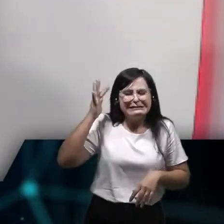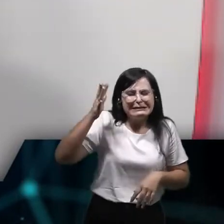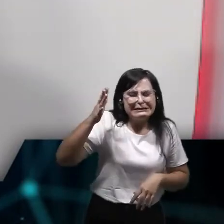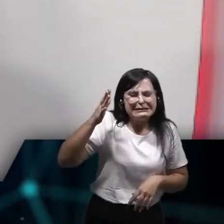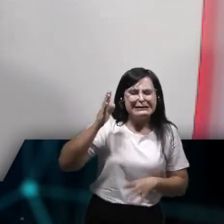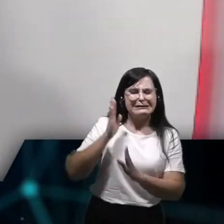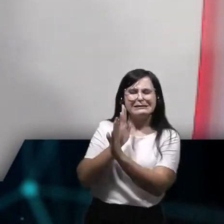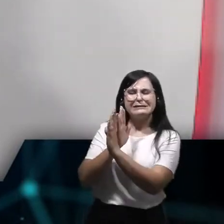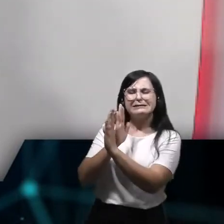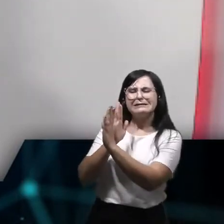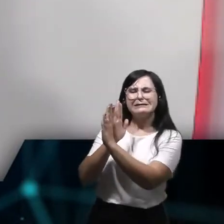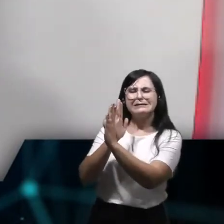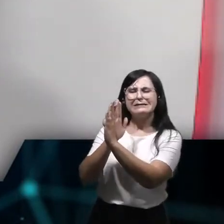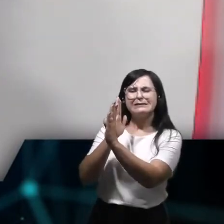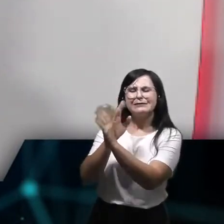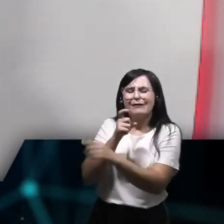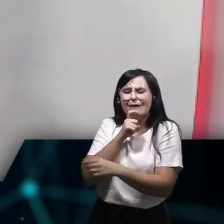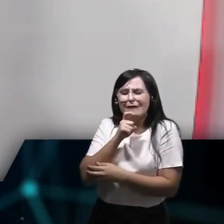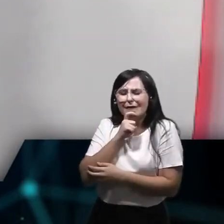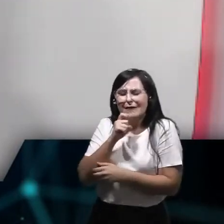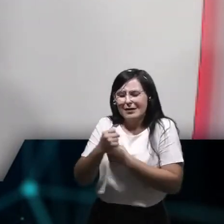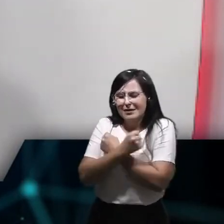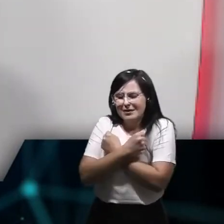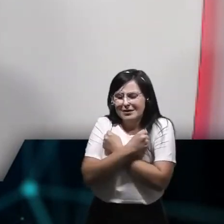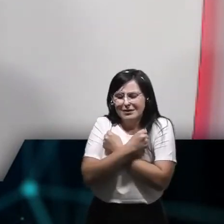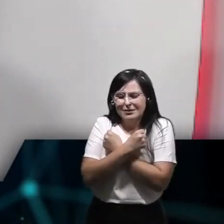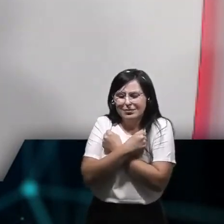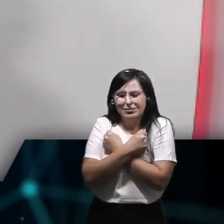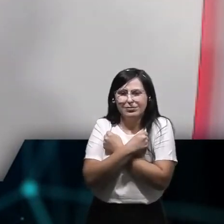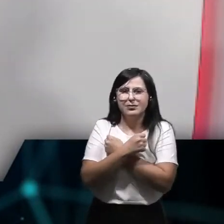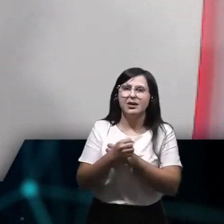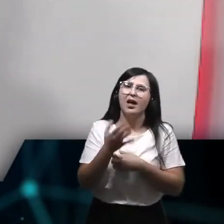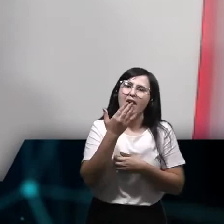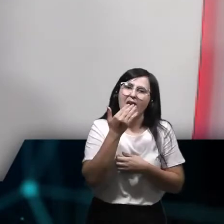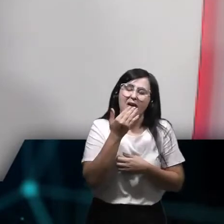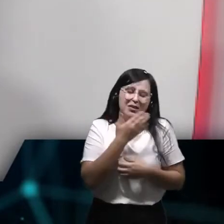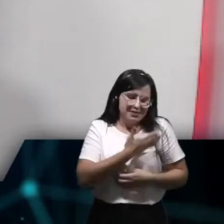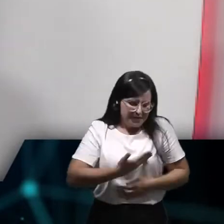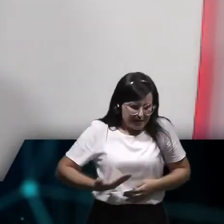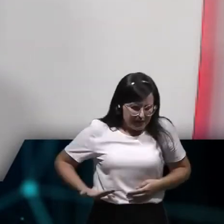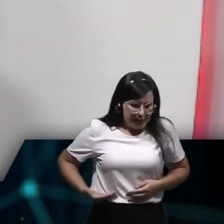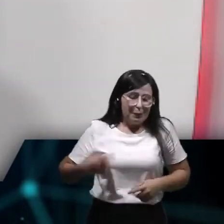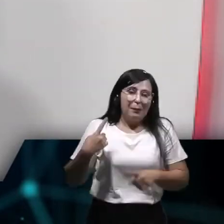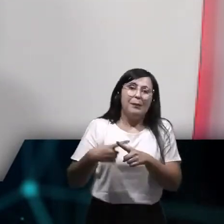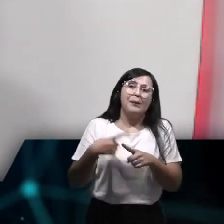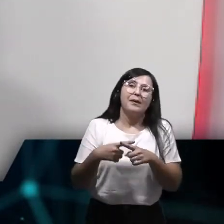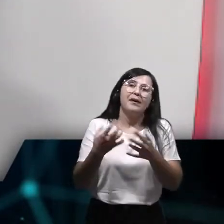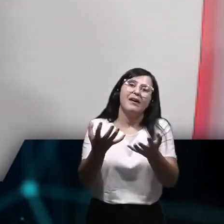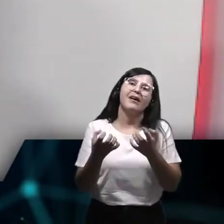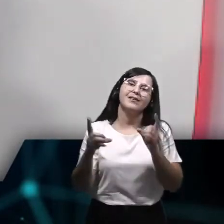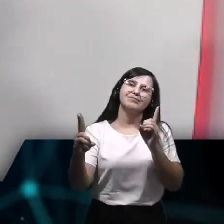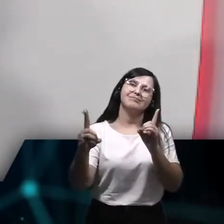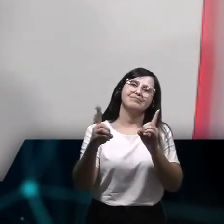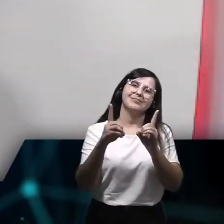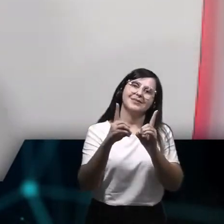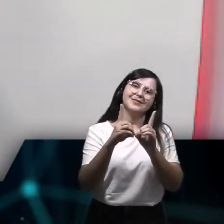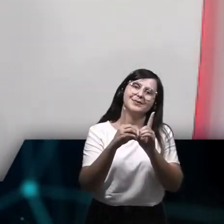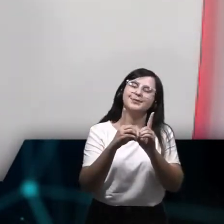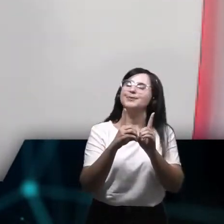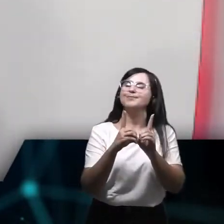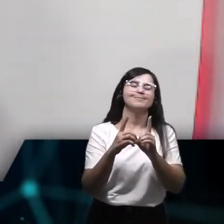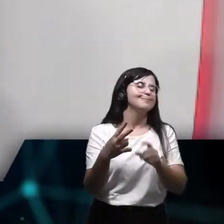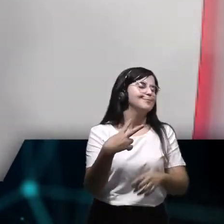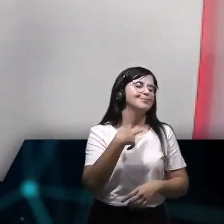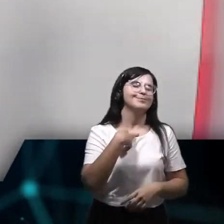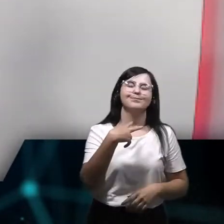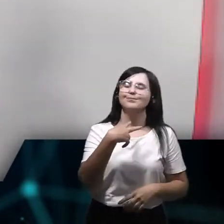fila, passando frio, muitas vezes passando fome, para poder pegar uma ficha para assim, né, ser atendido